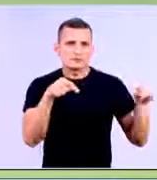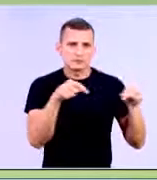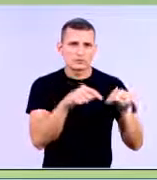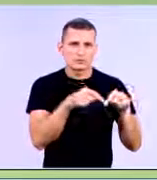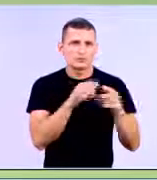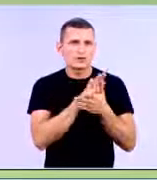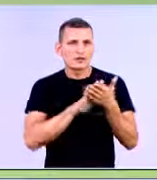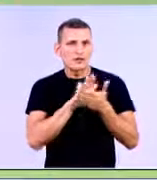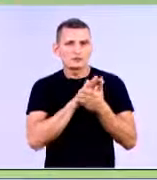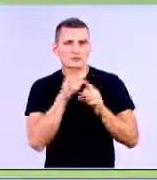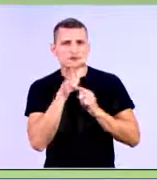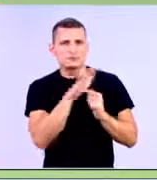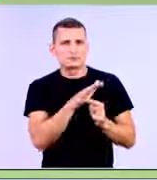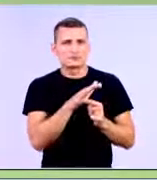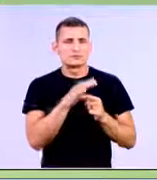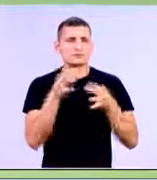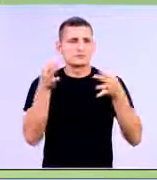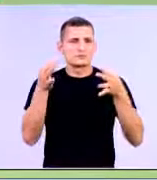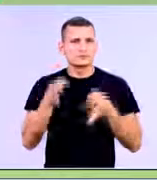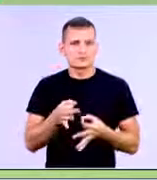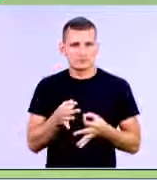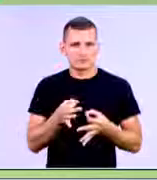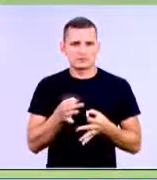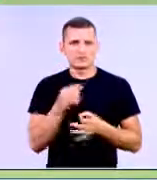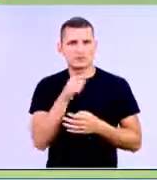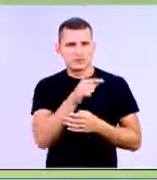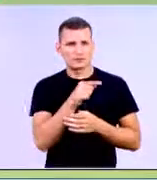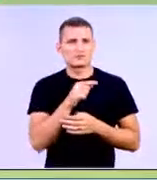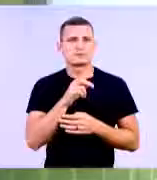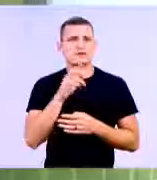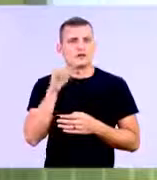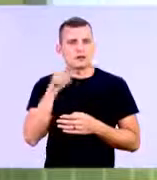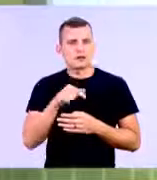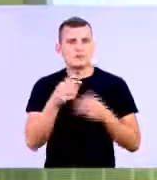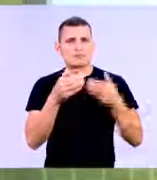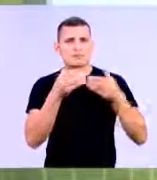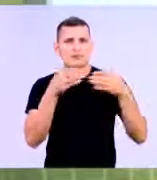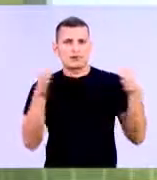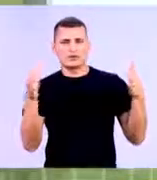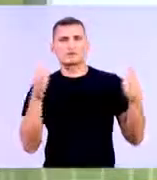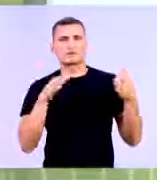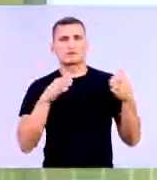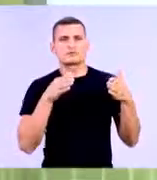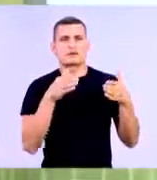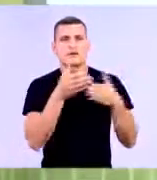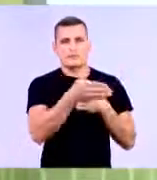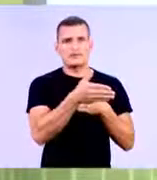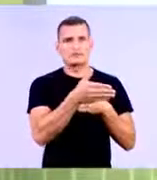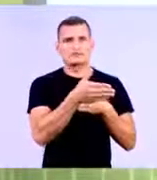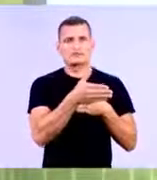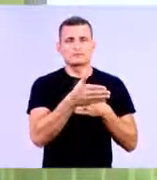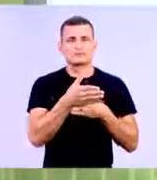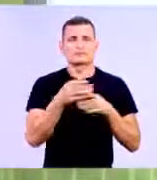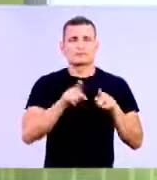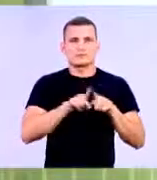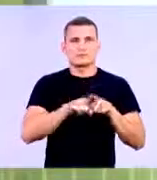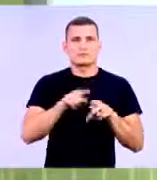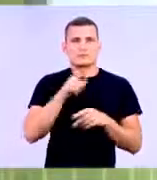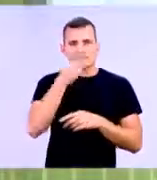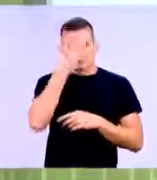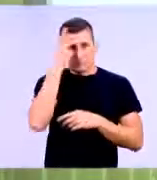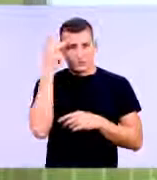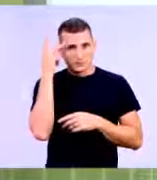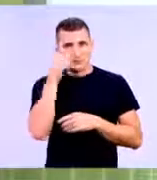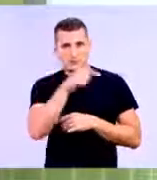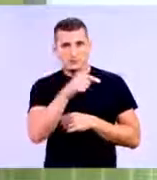mínima proteção, consequentemente, aquela ali já é uma porta que você deixou aberta. Até aquelas pessoas lá